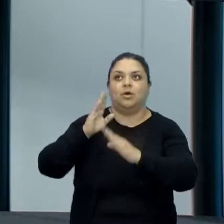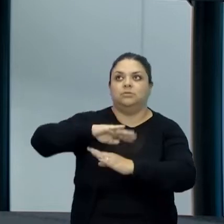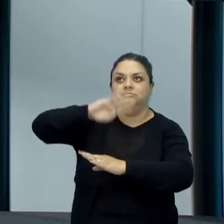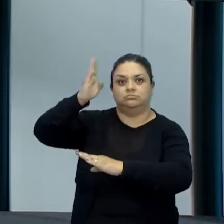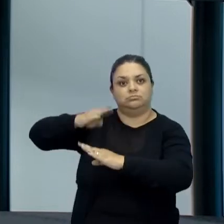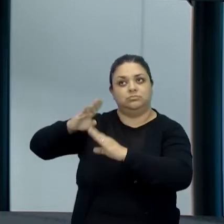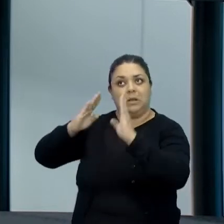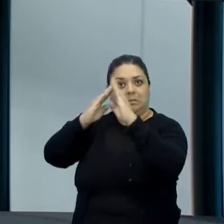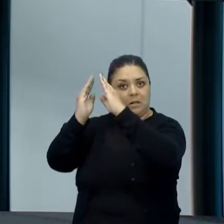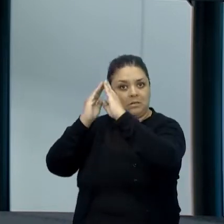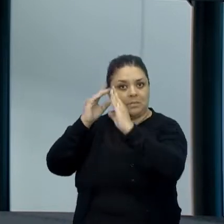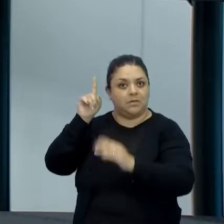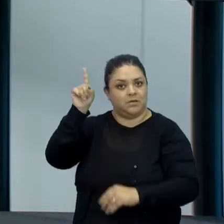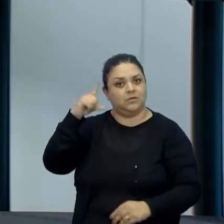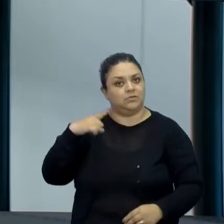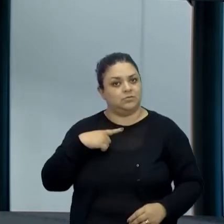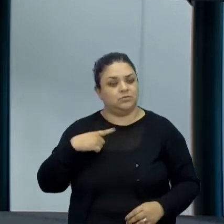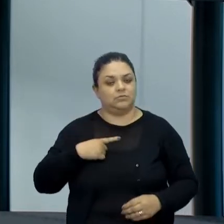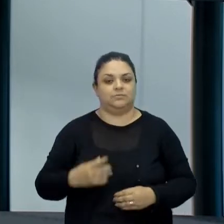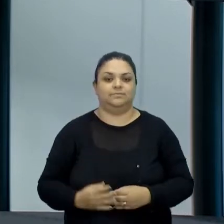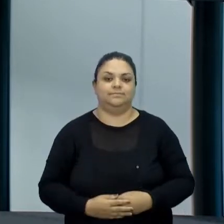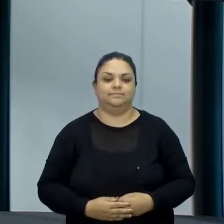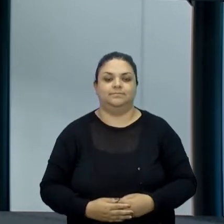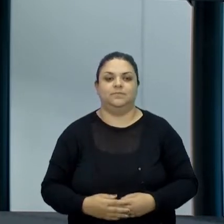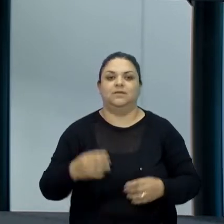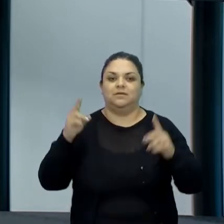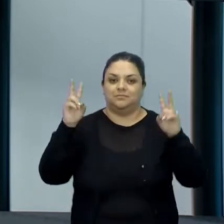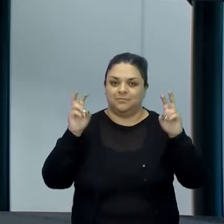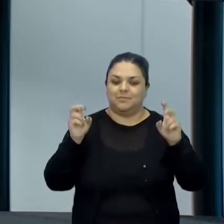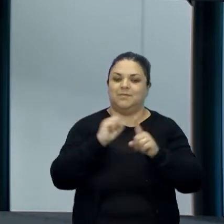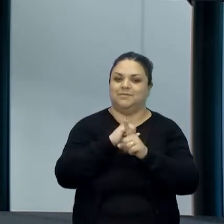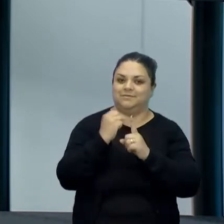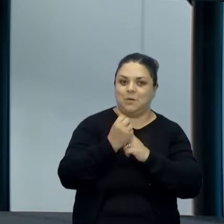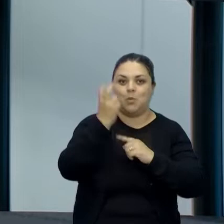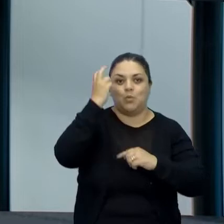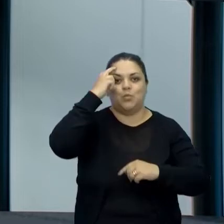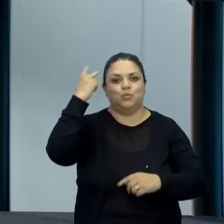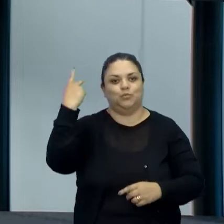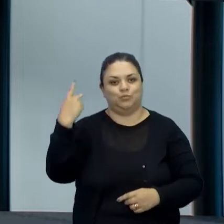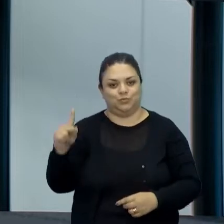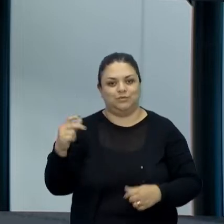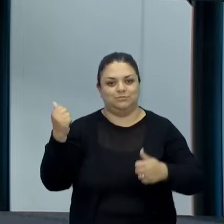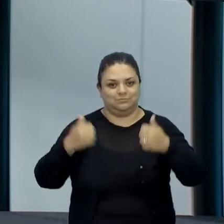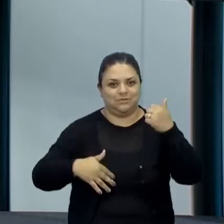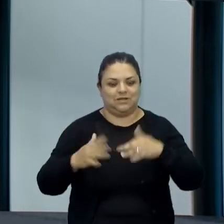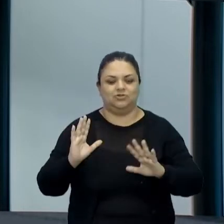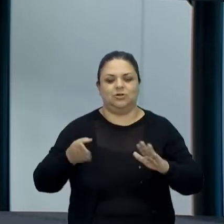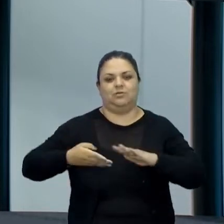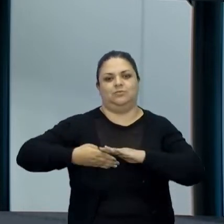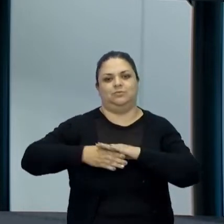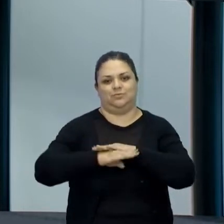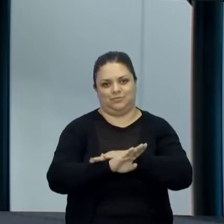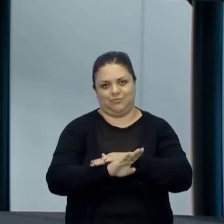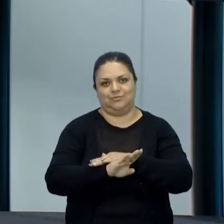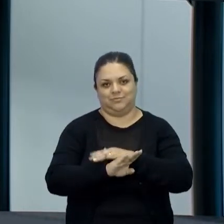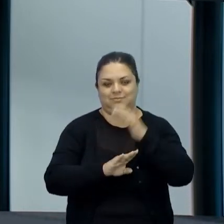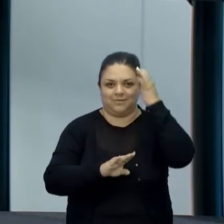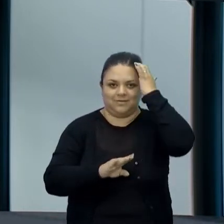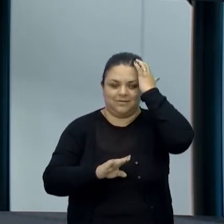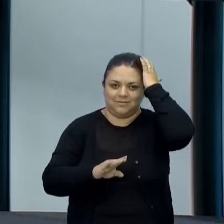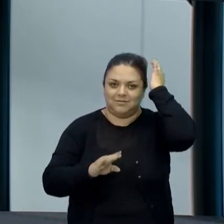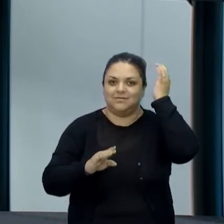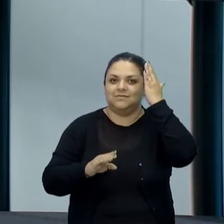altas, tá? Então, as questões socioculturais e ambientais, que essas pessoas já possuem, né, essa afinidade em morar